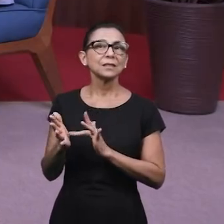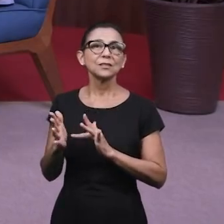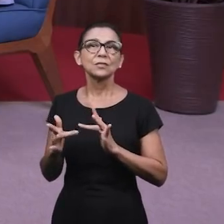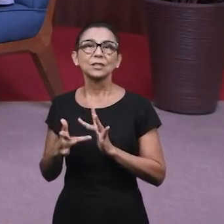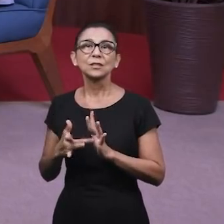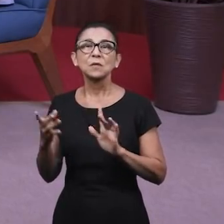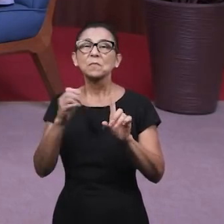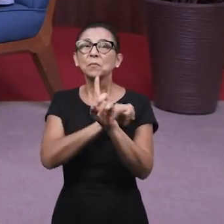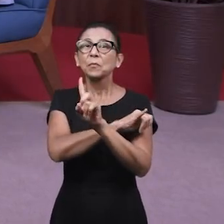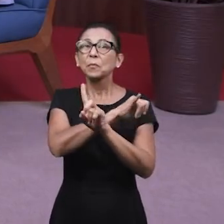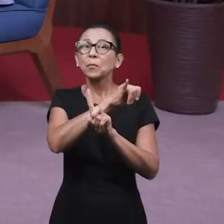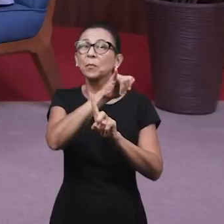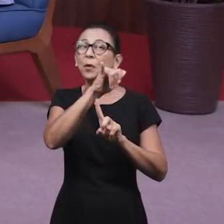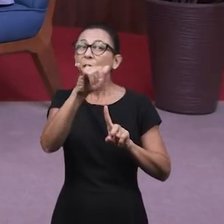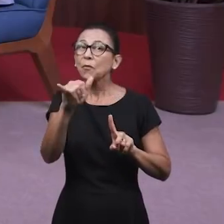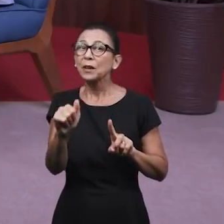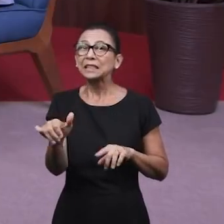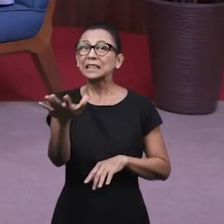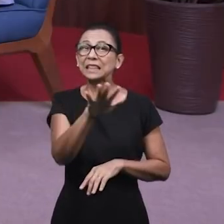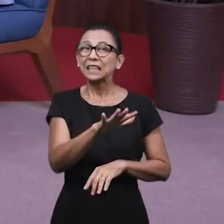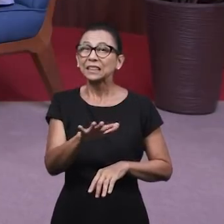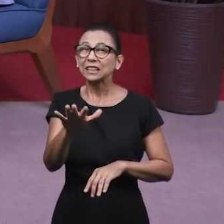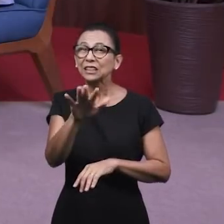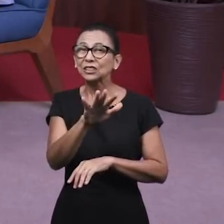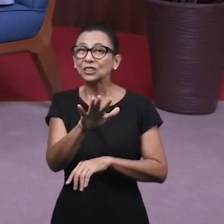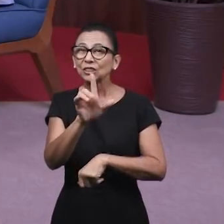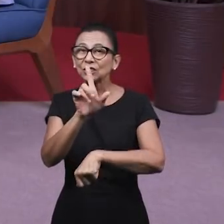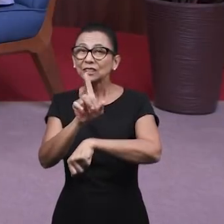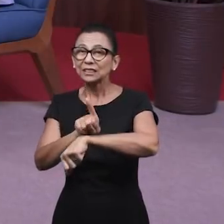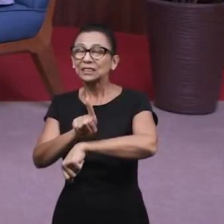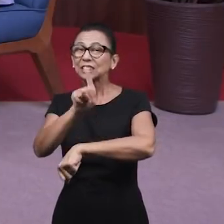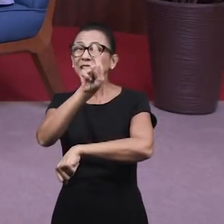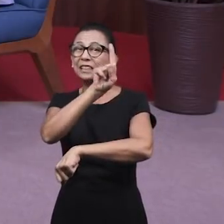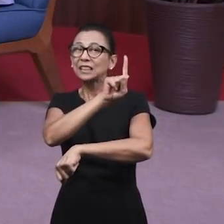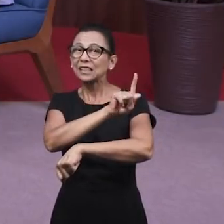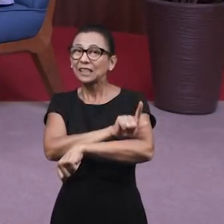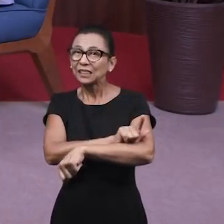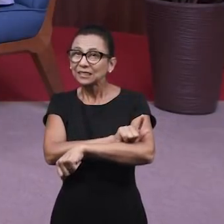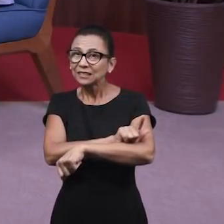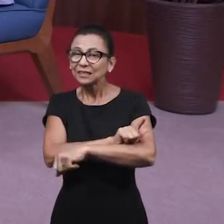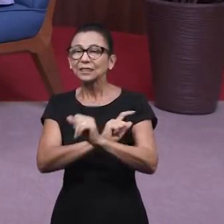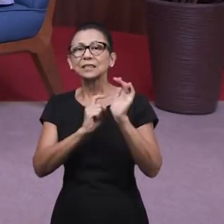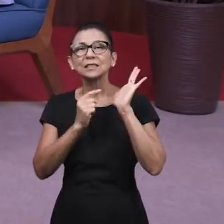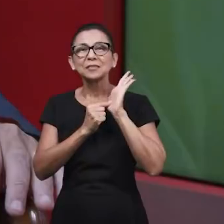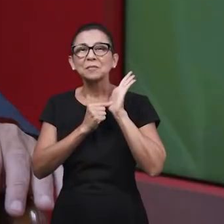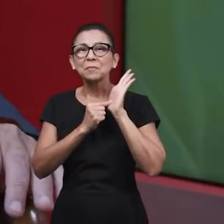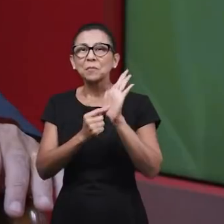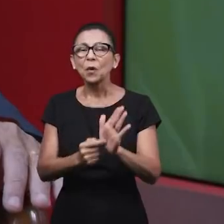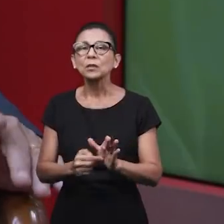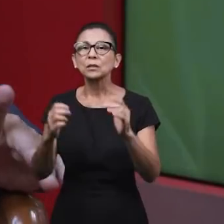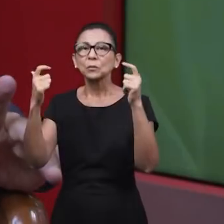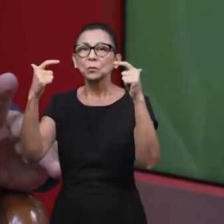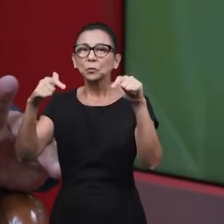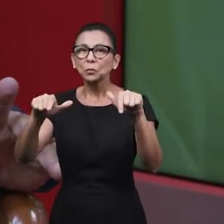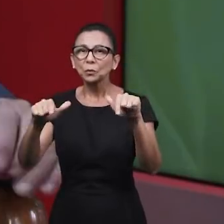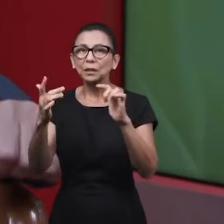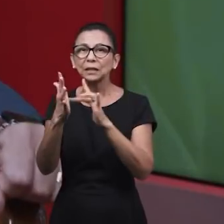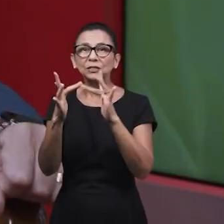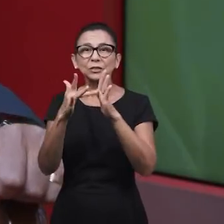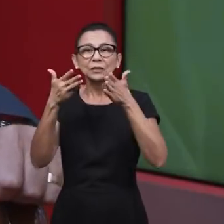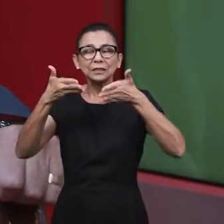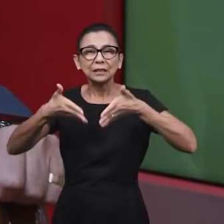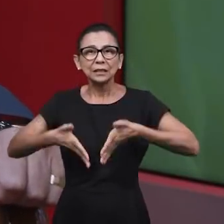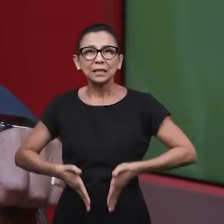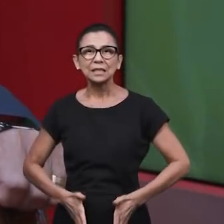o profeta de Nazaré da Galileia, porque indica a cidade de sua